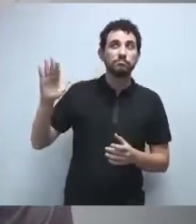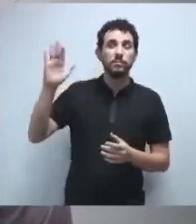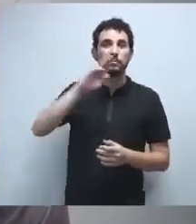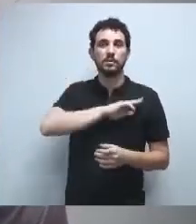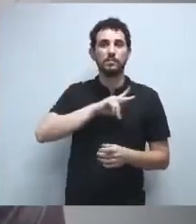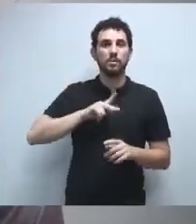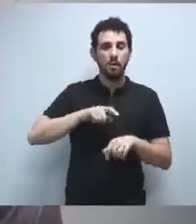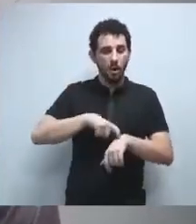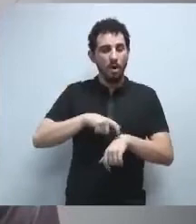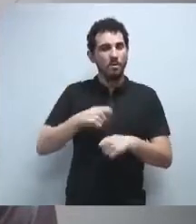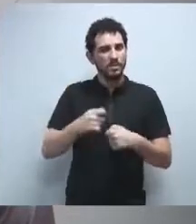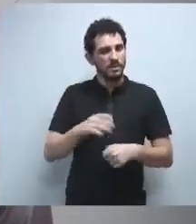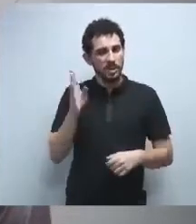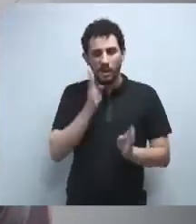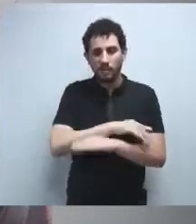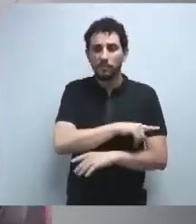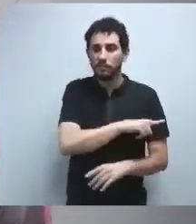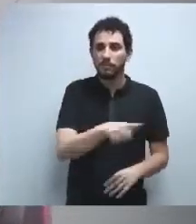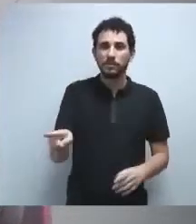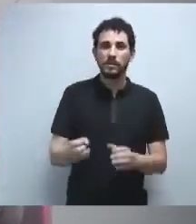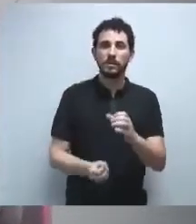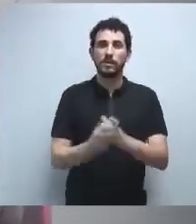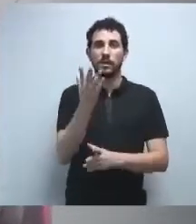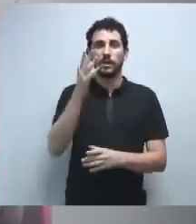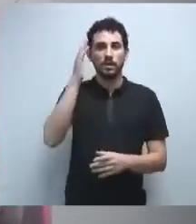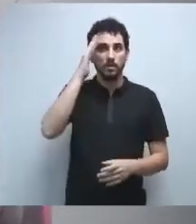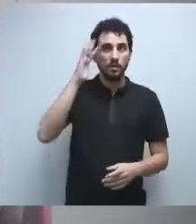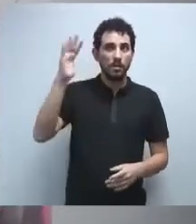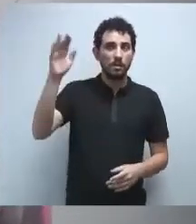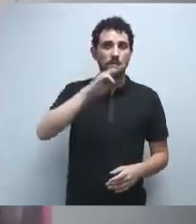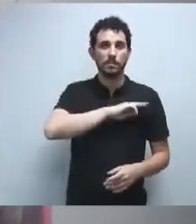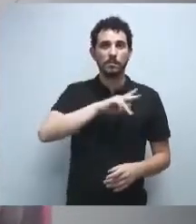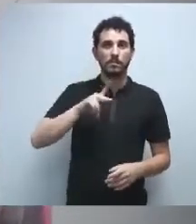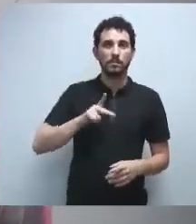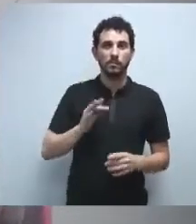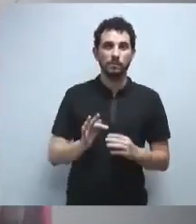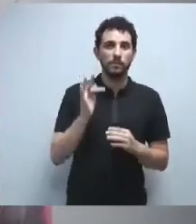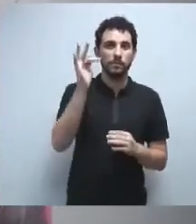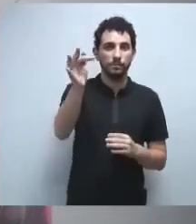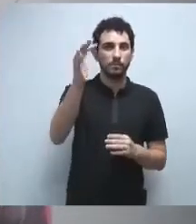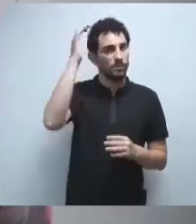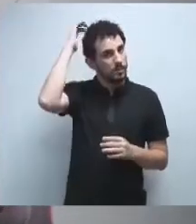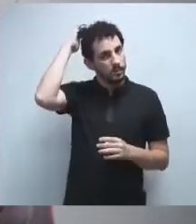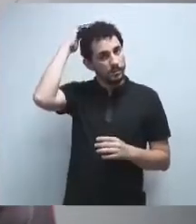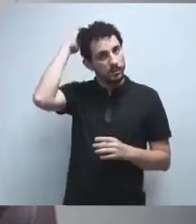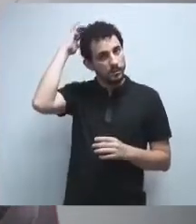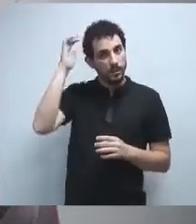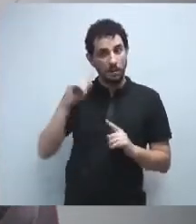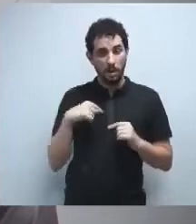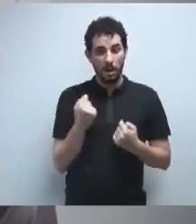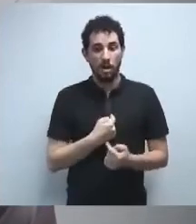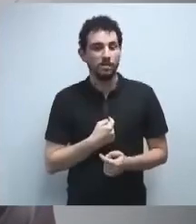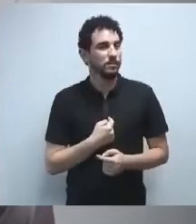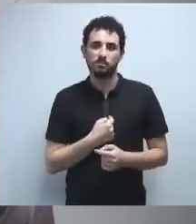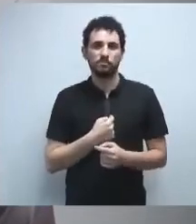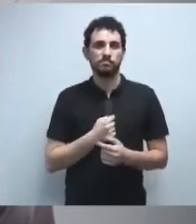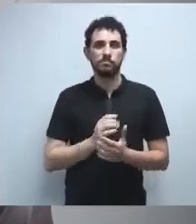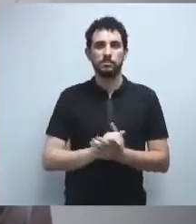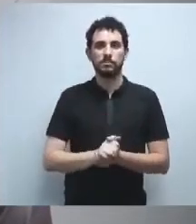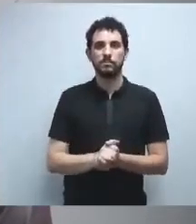tá na hora de vocês construírem o ideário do ministério público do futuro não é pra nós nem